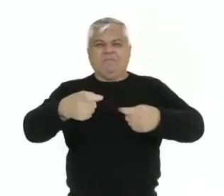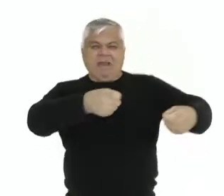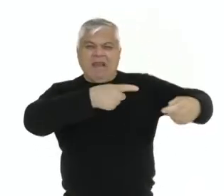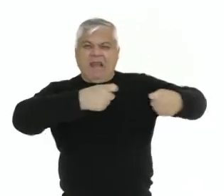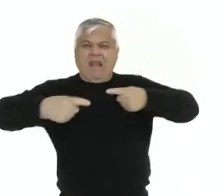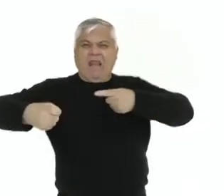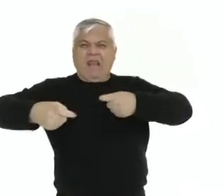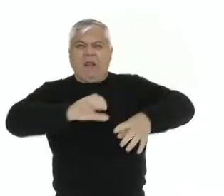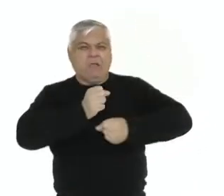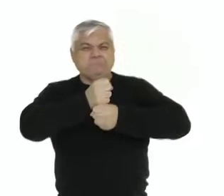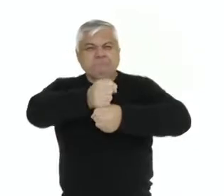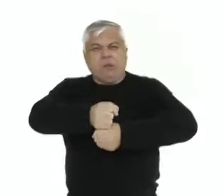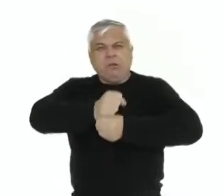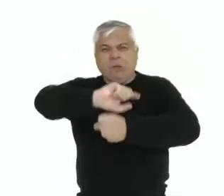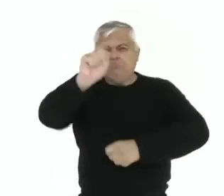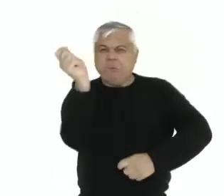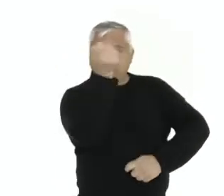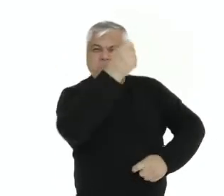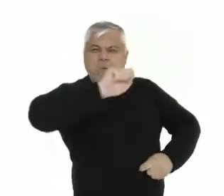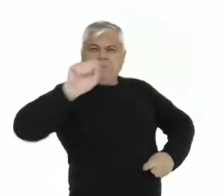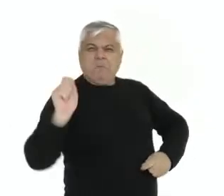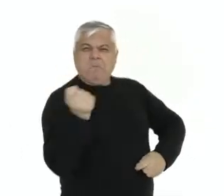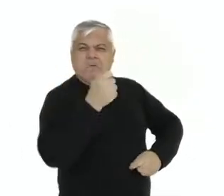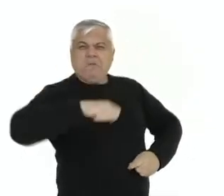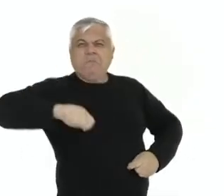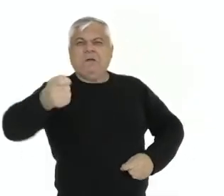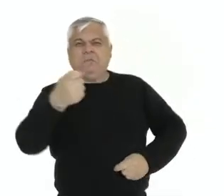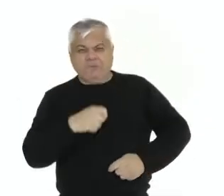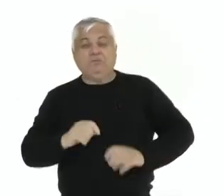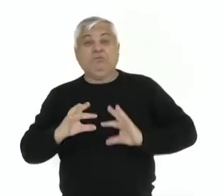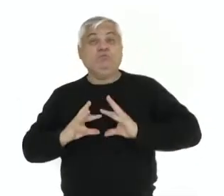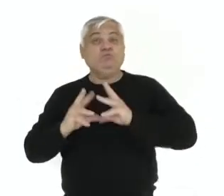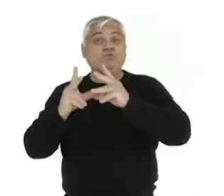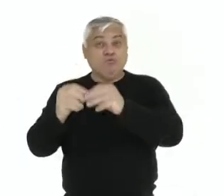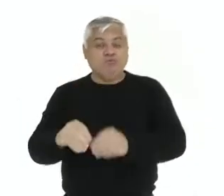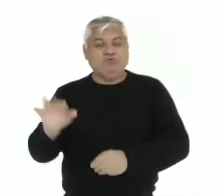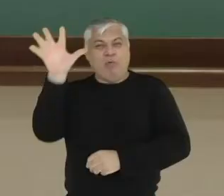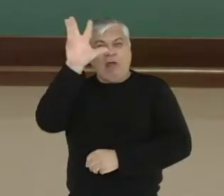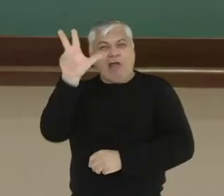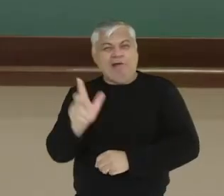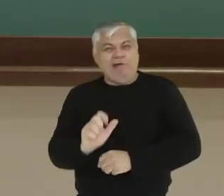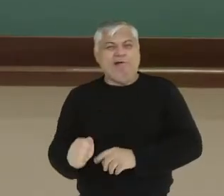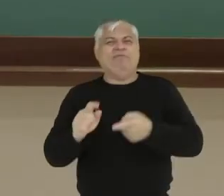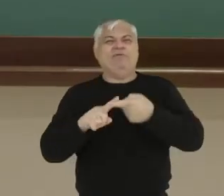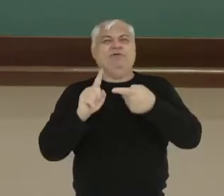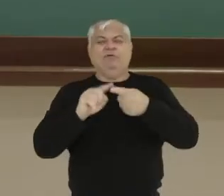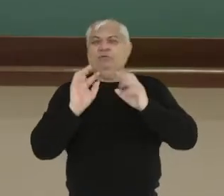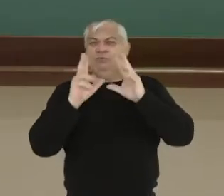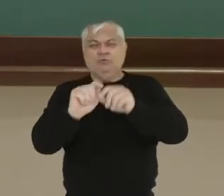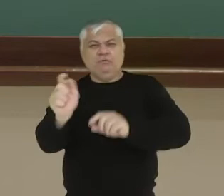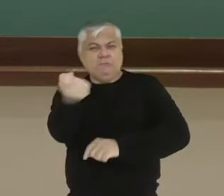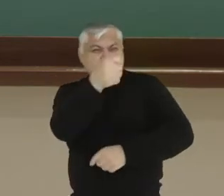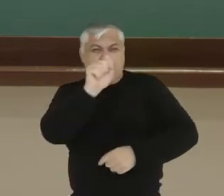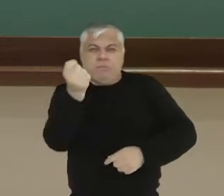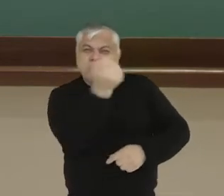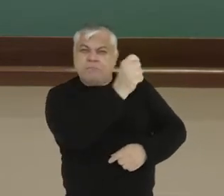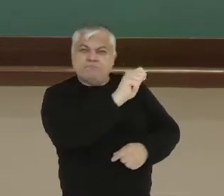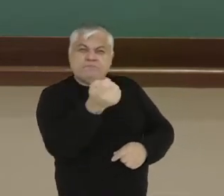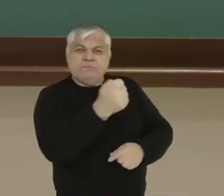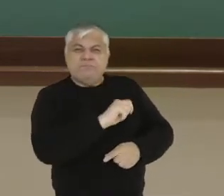né, dos brasileiros, dos colonos, dos africanos e afro-brasileiros escravizados na Batalha